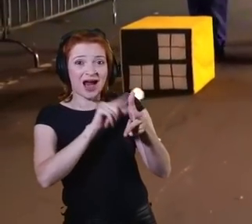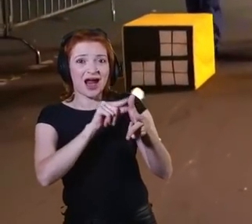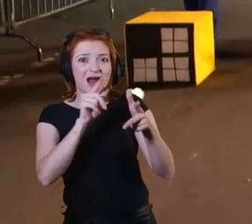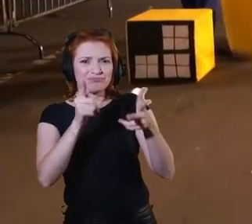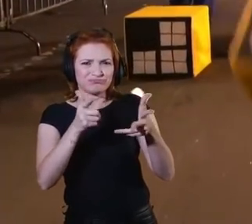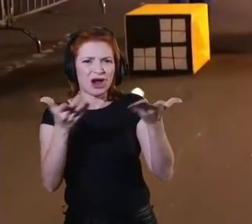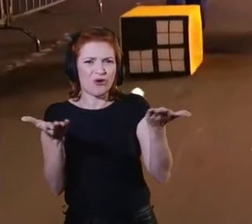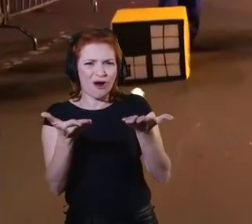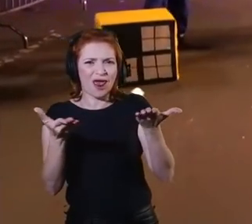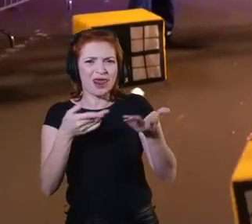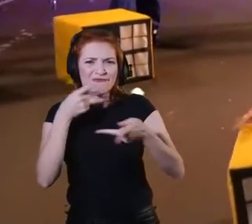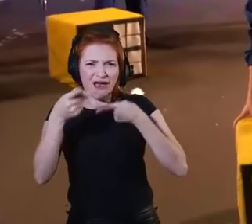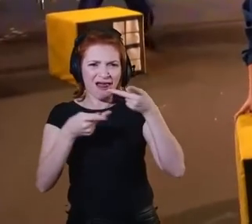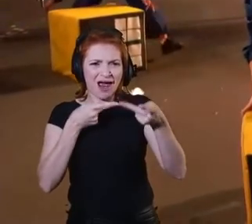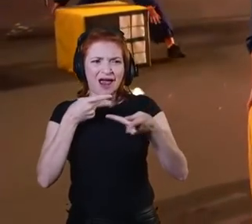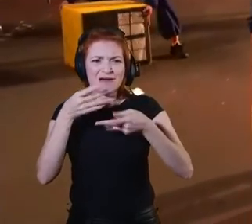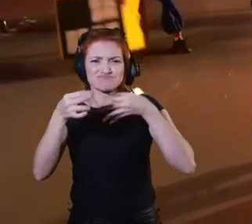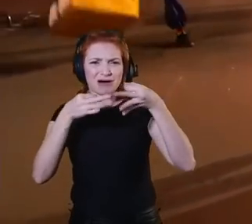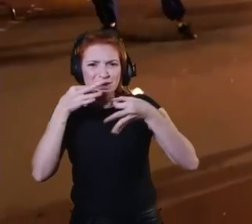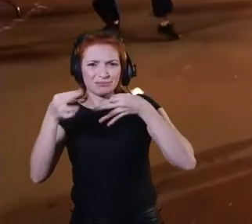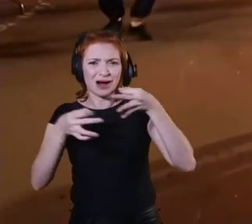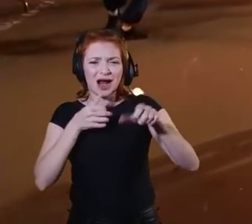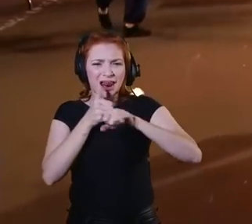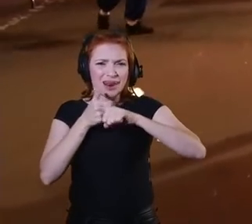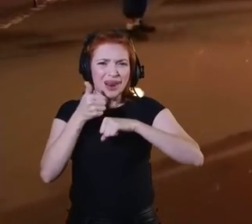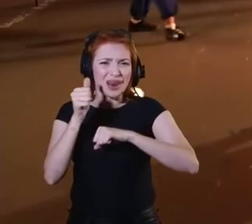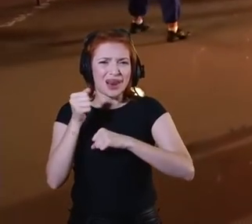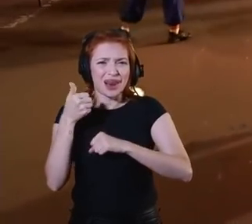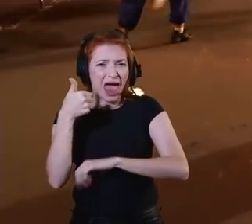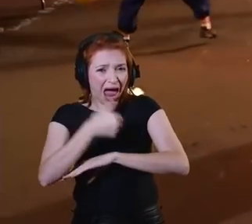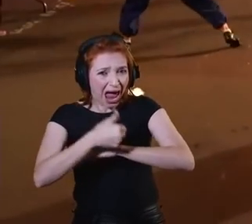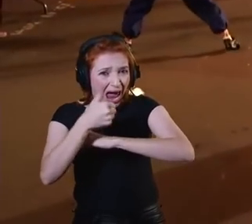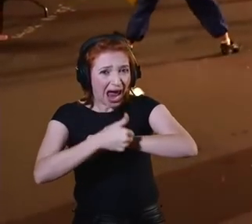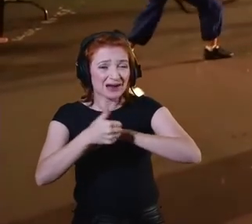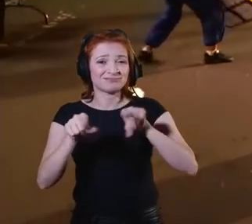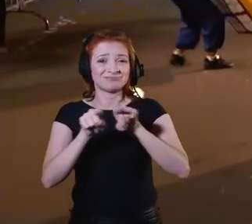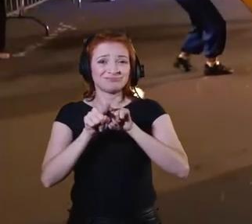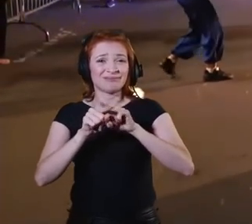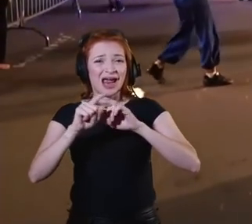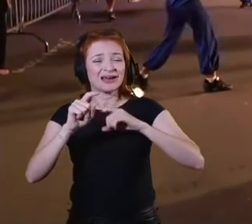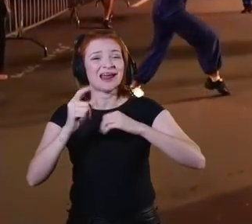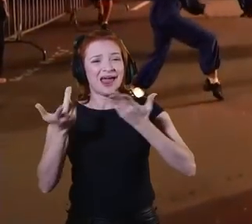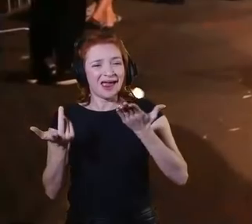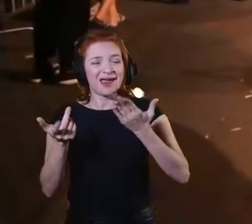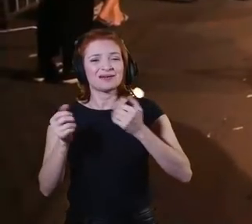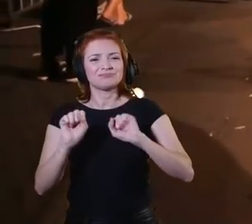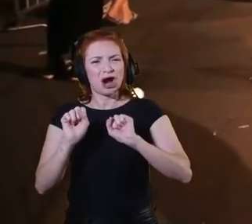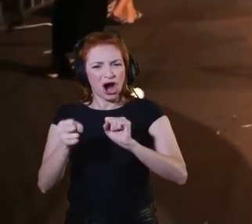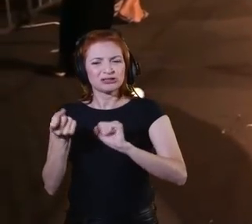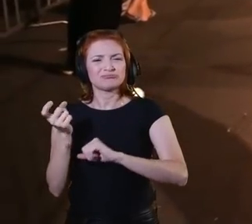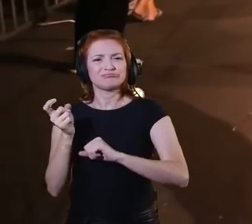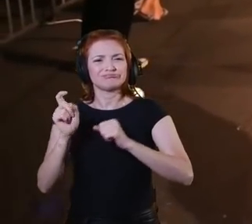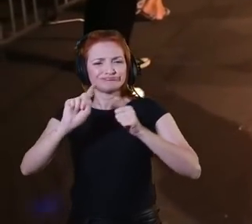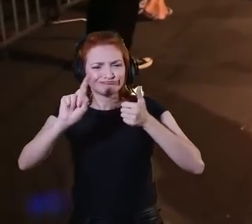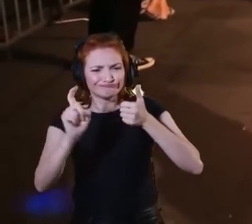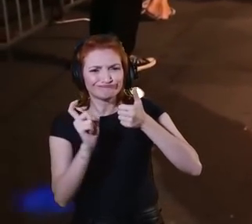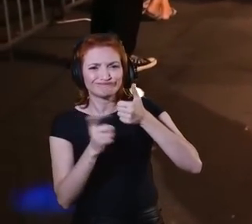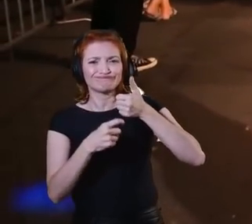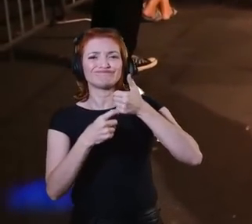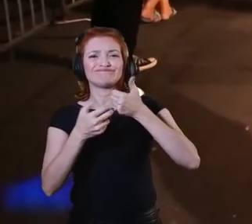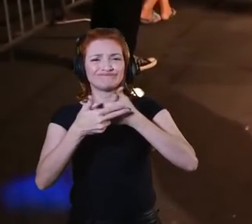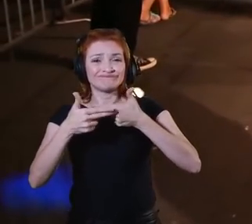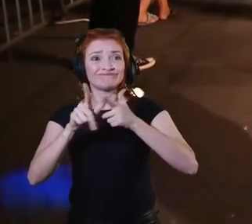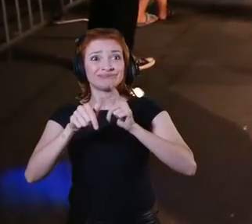compartilhe, comente, participe, deixe seu like. Se você deixar seu like, com certeza vamos transmitir outros desfiles também,